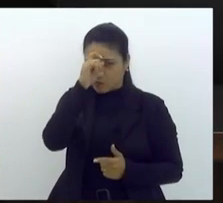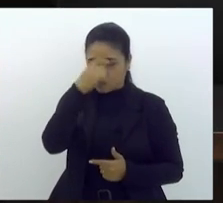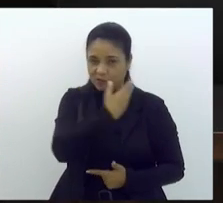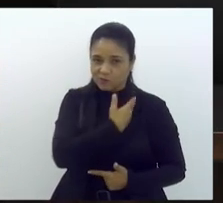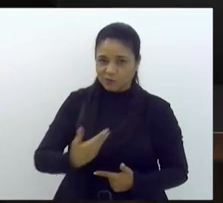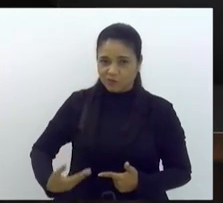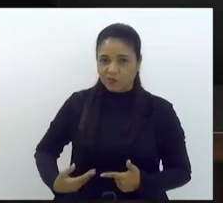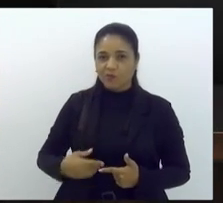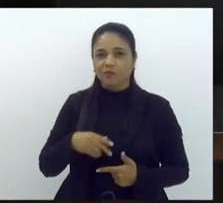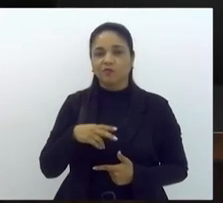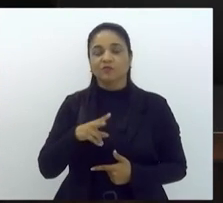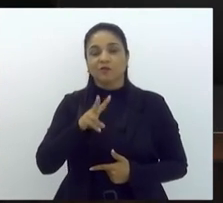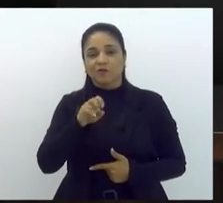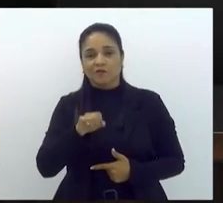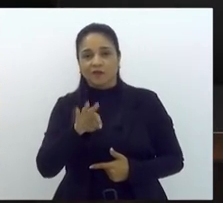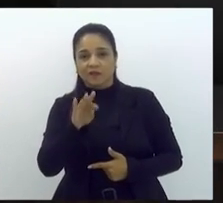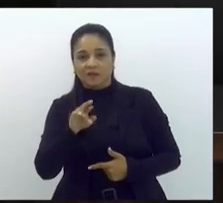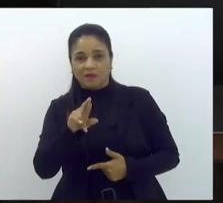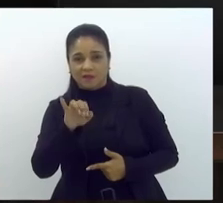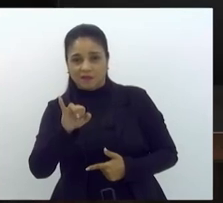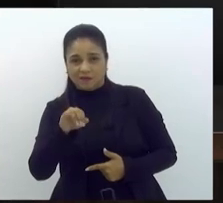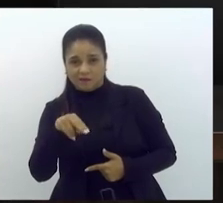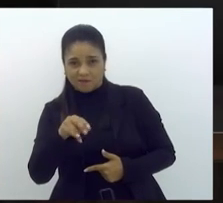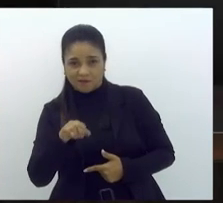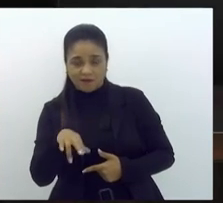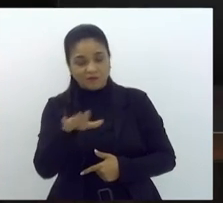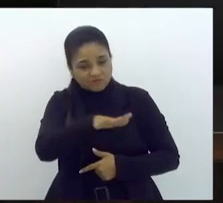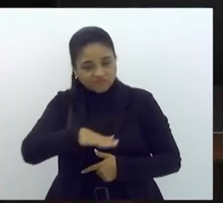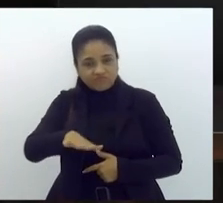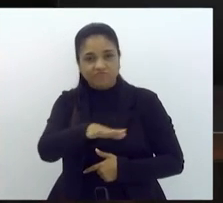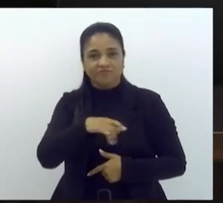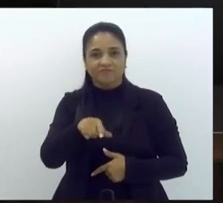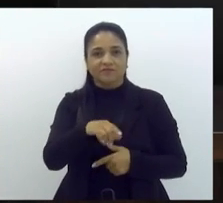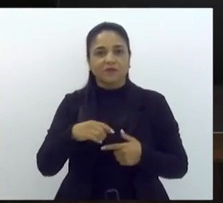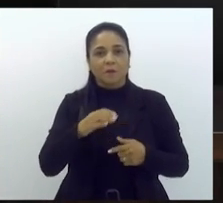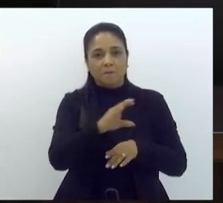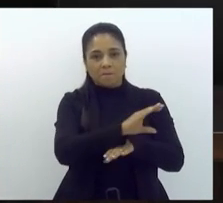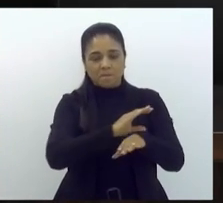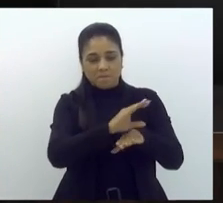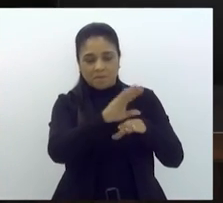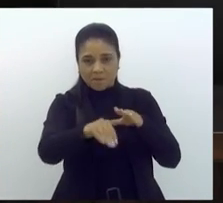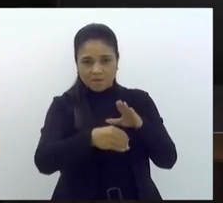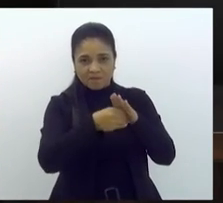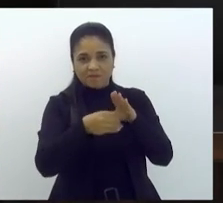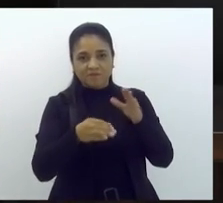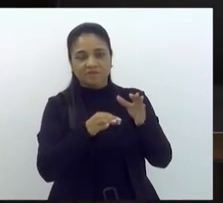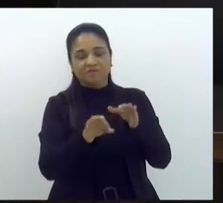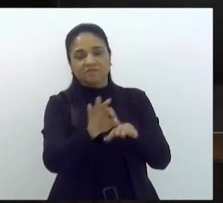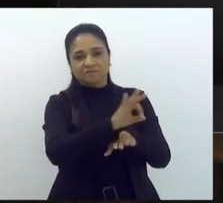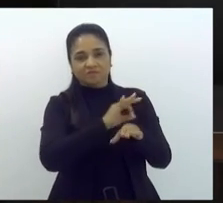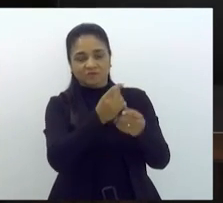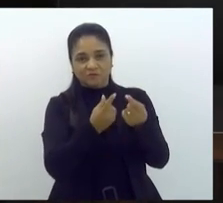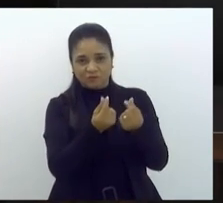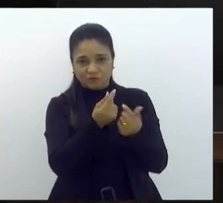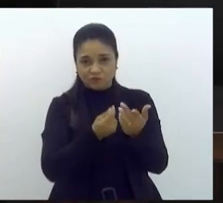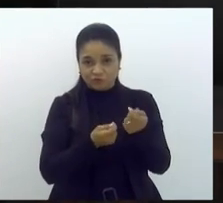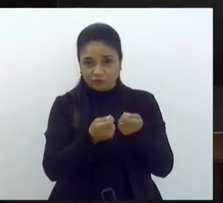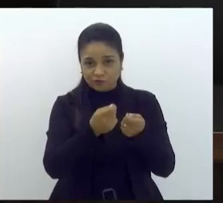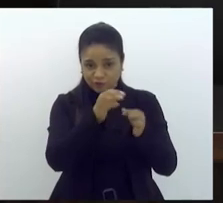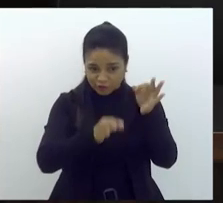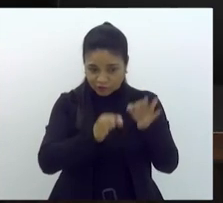públicos veterinários regionais pareceres das comissões de constituições de Justiça pela constitucionalidade